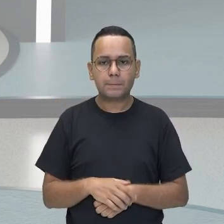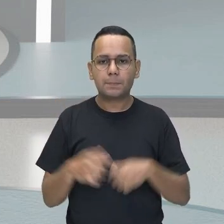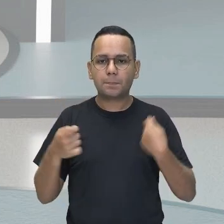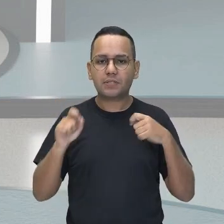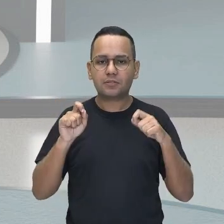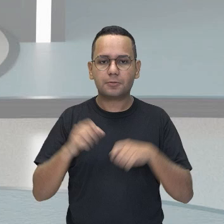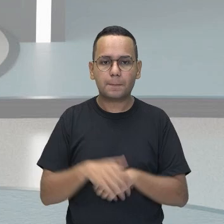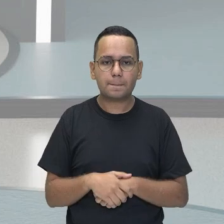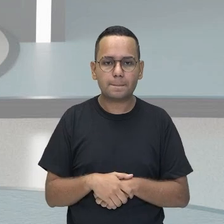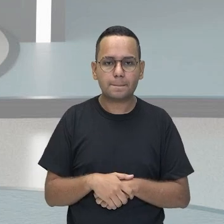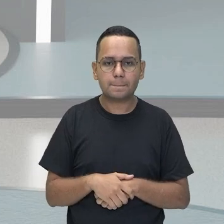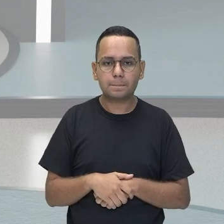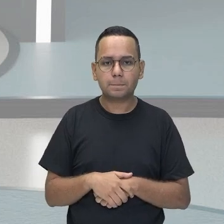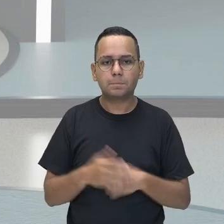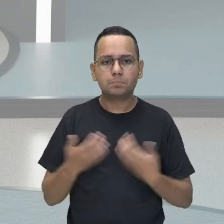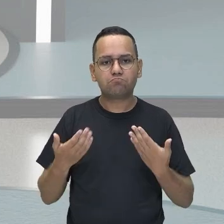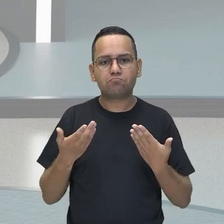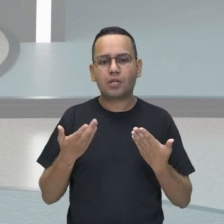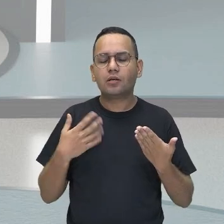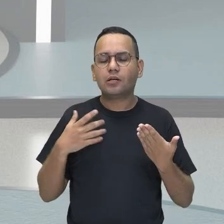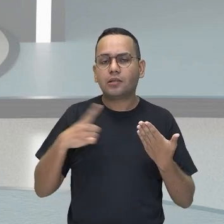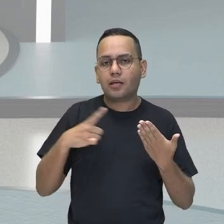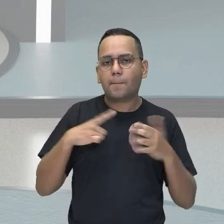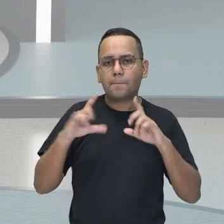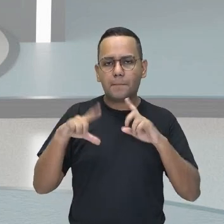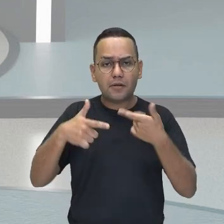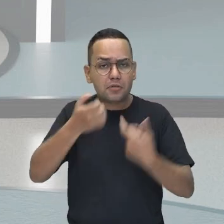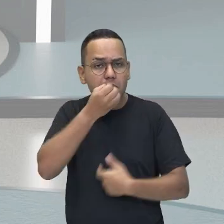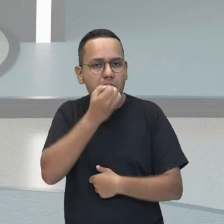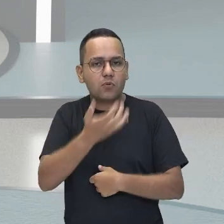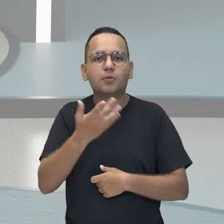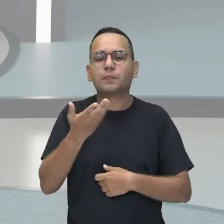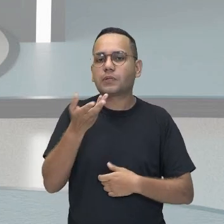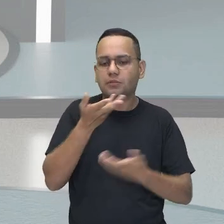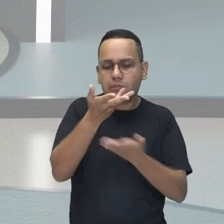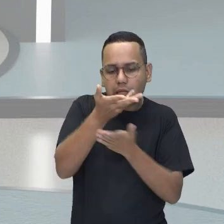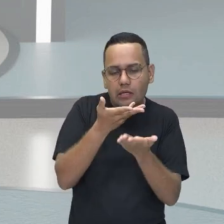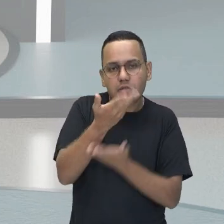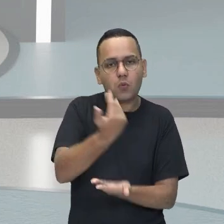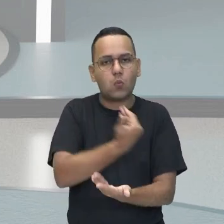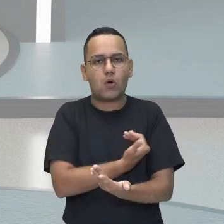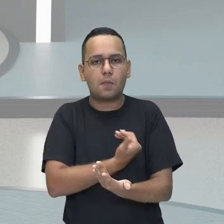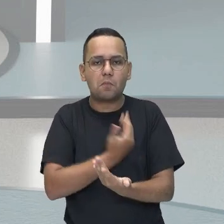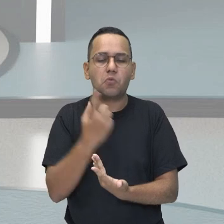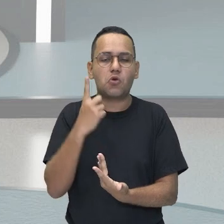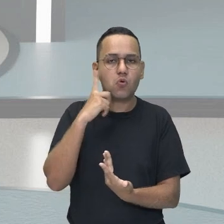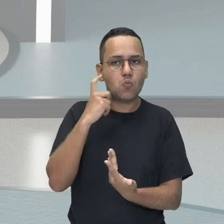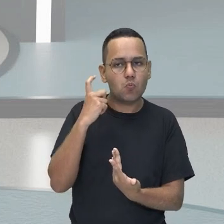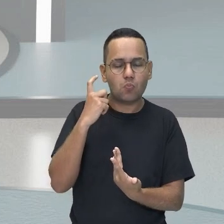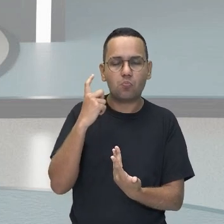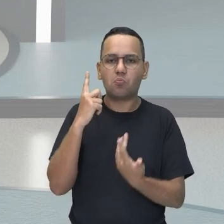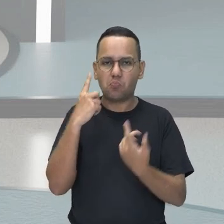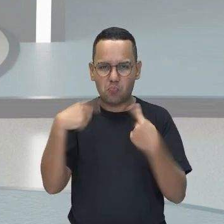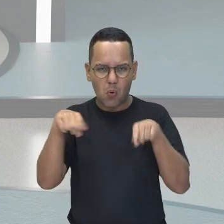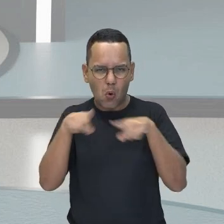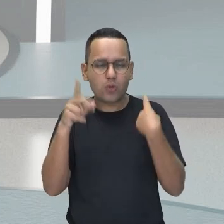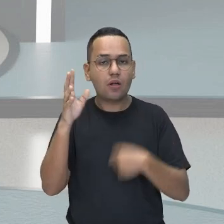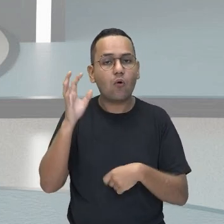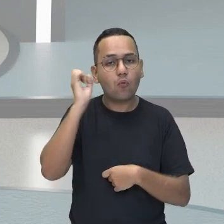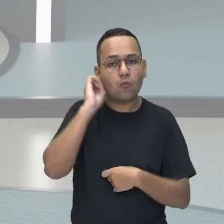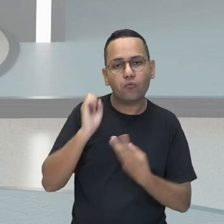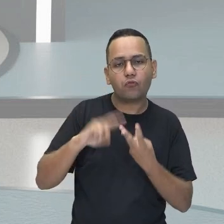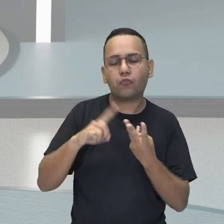atividades relaxantes, como ver amigos, a família, né? Ler, escutar música, ter uma boa noite de sono